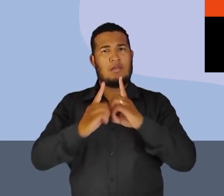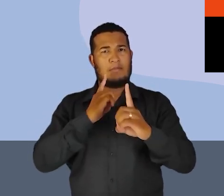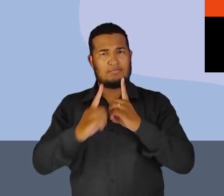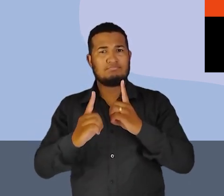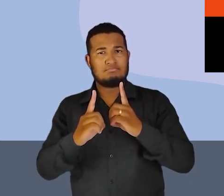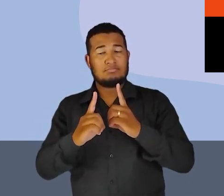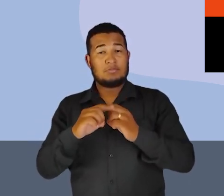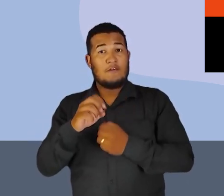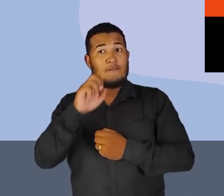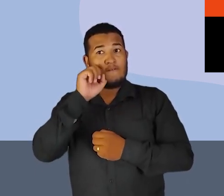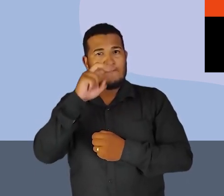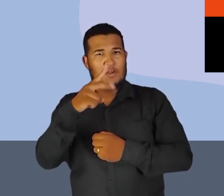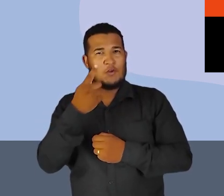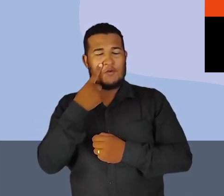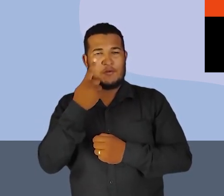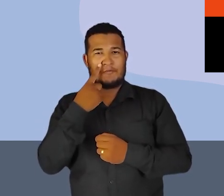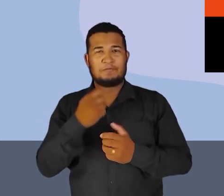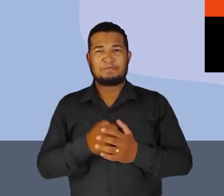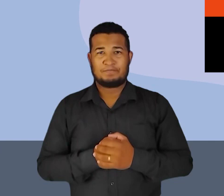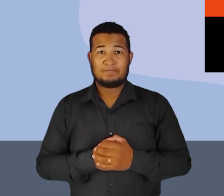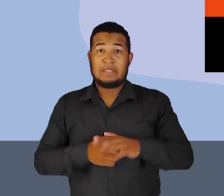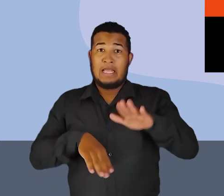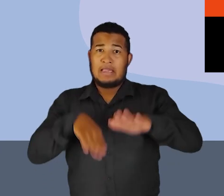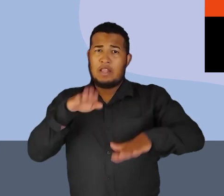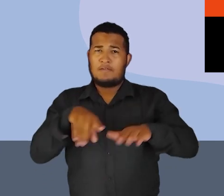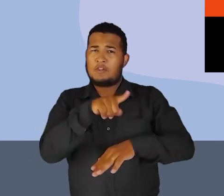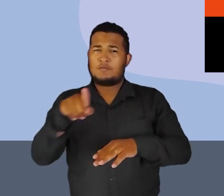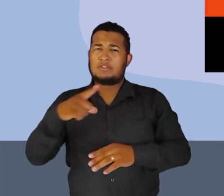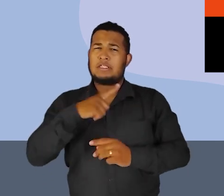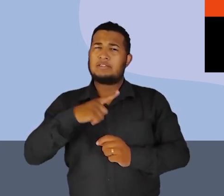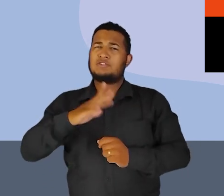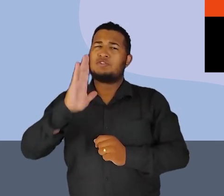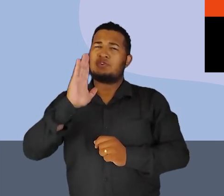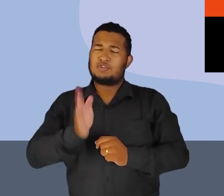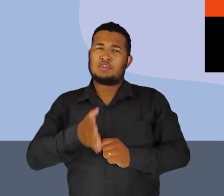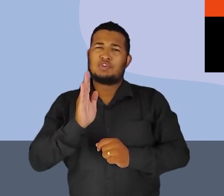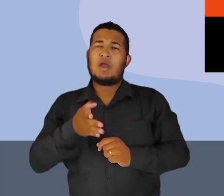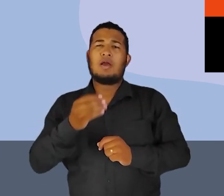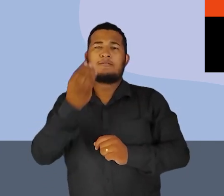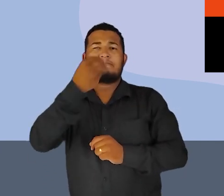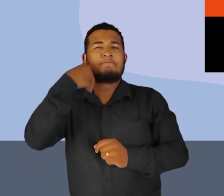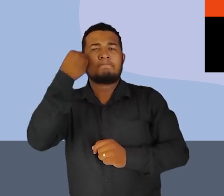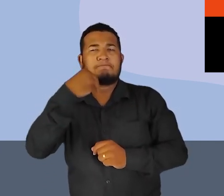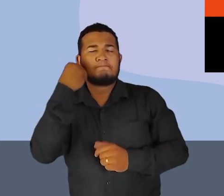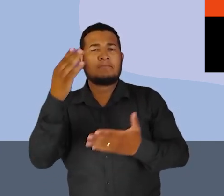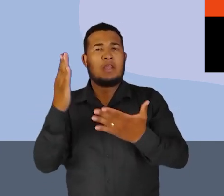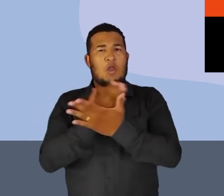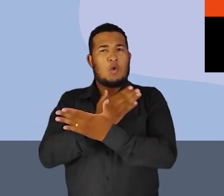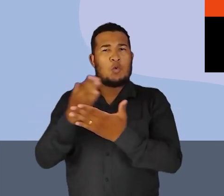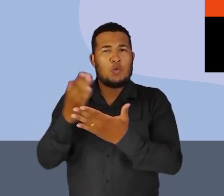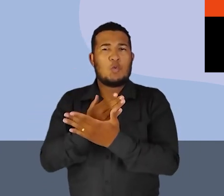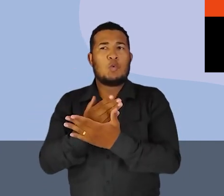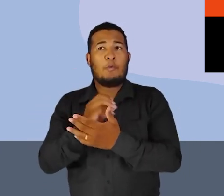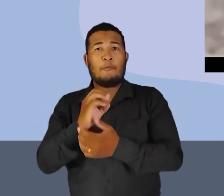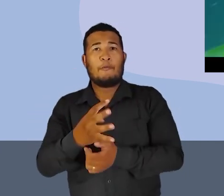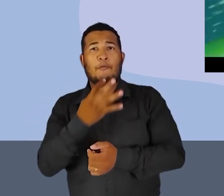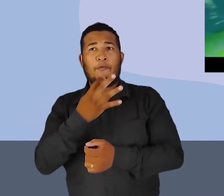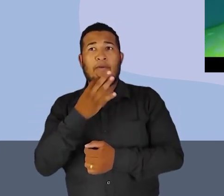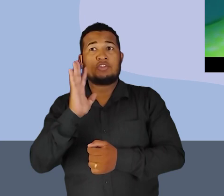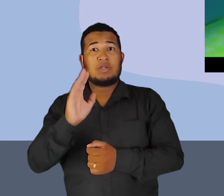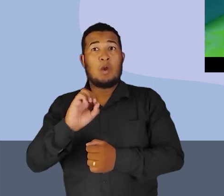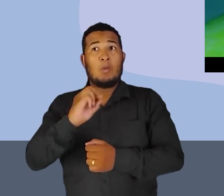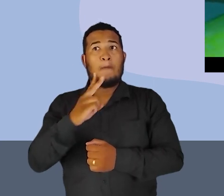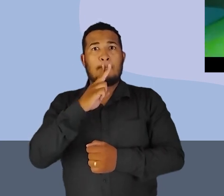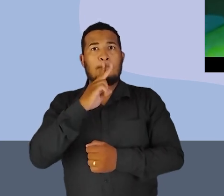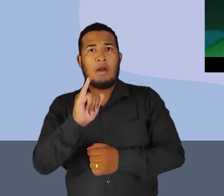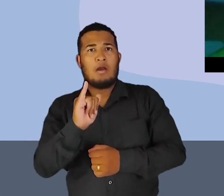Eu quero que você acompanhe comigo aí. Talvez você já tenha alguma experiência, talvez você conheça, talvez o seu pai,